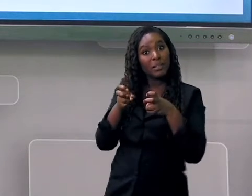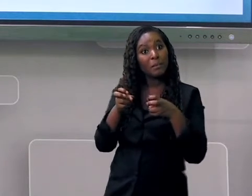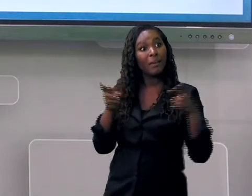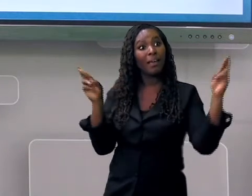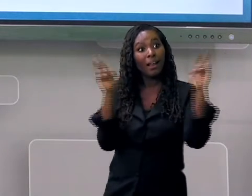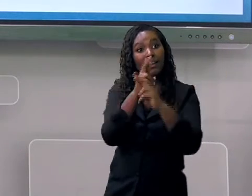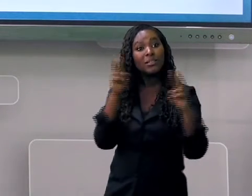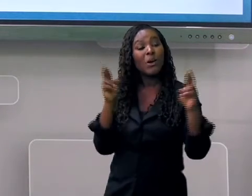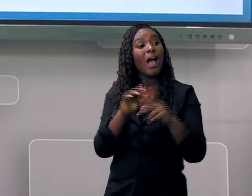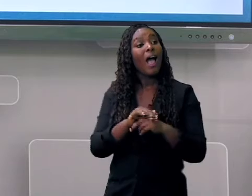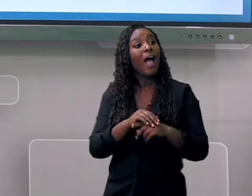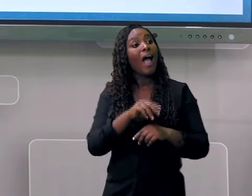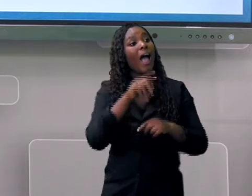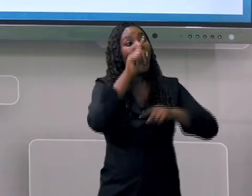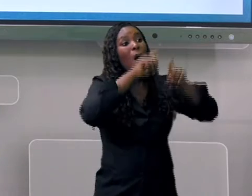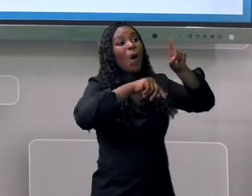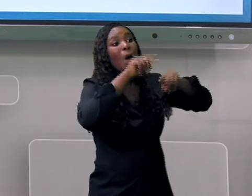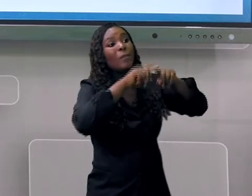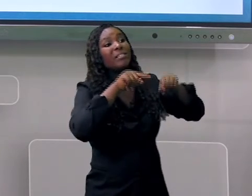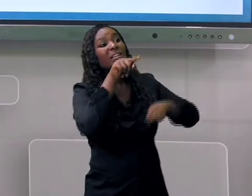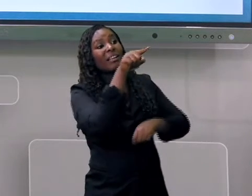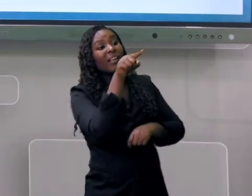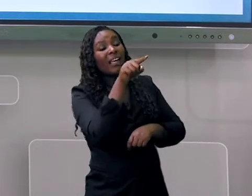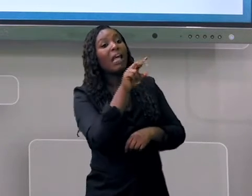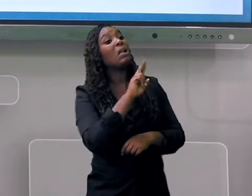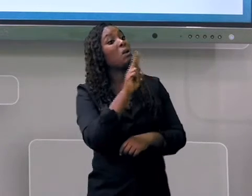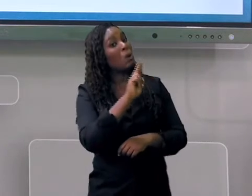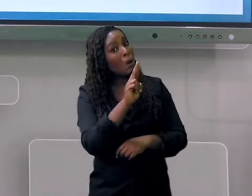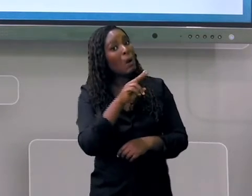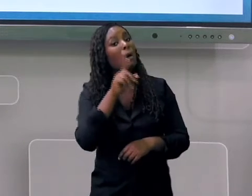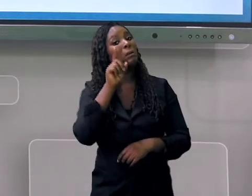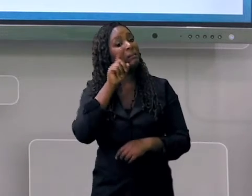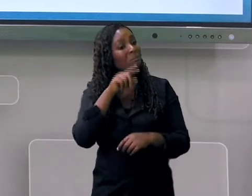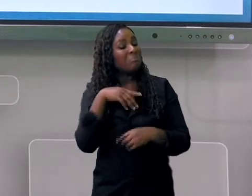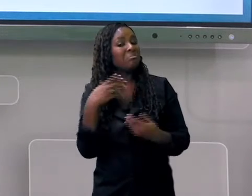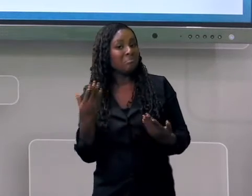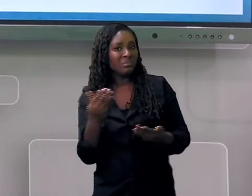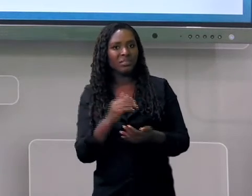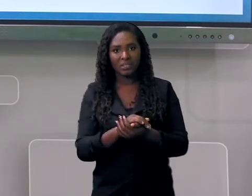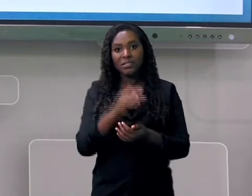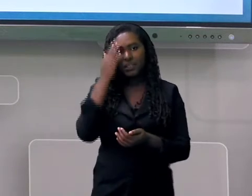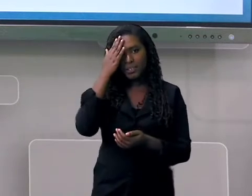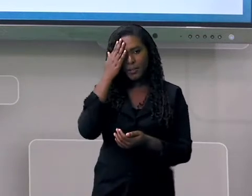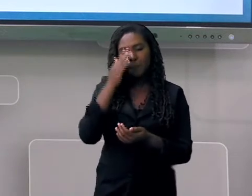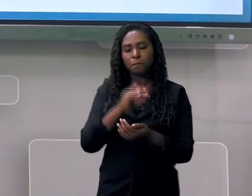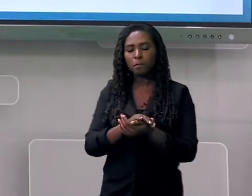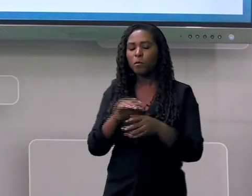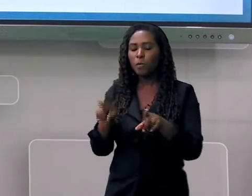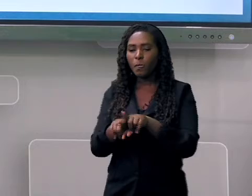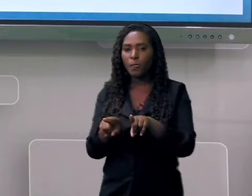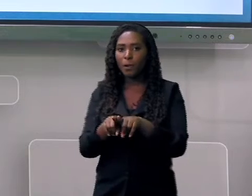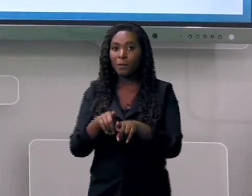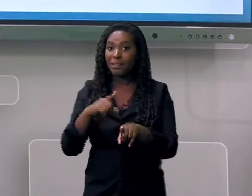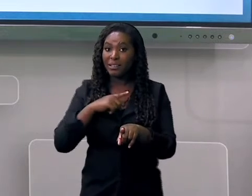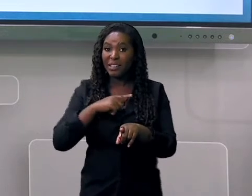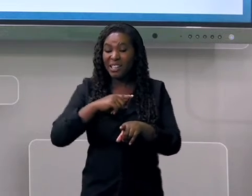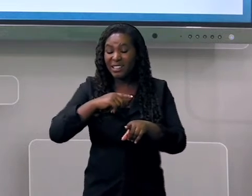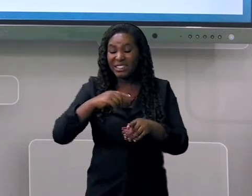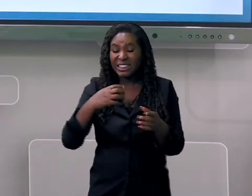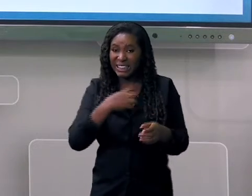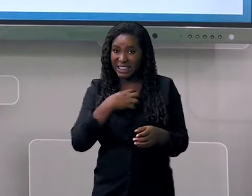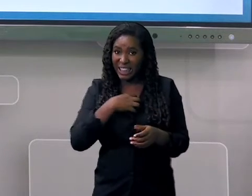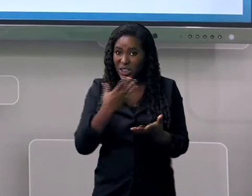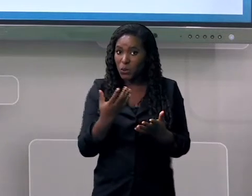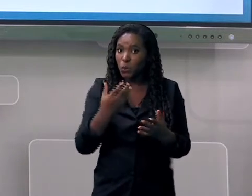fala uma palavra, mas tem uma ótima compreensão. Ensine meios alternativos de